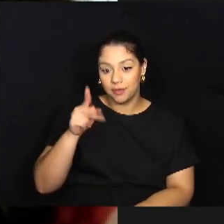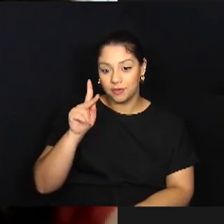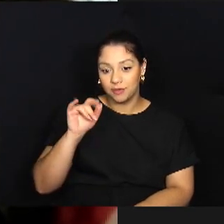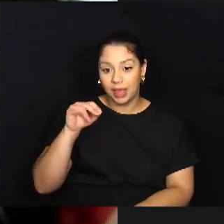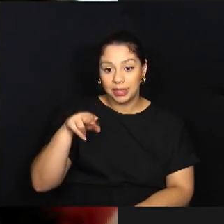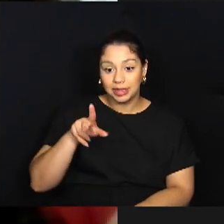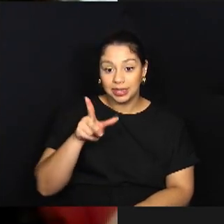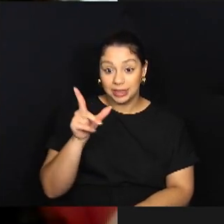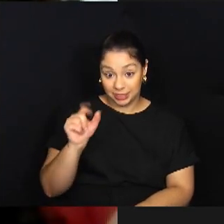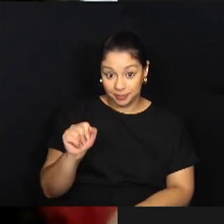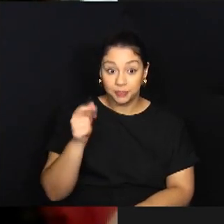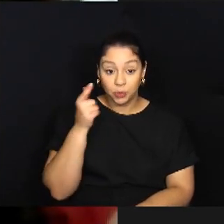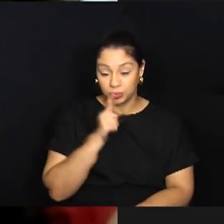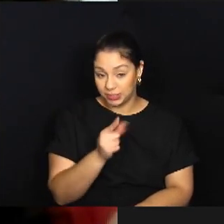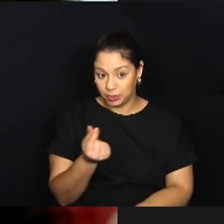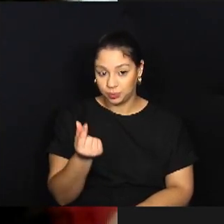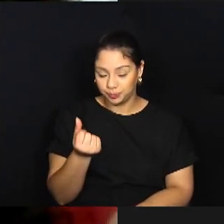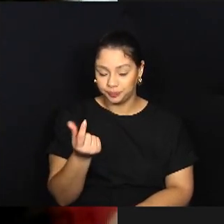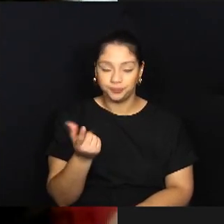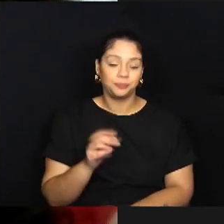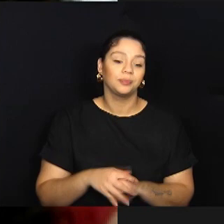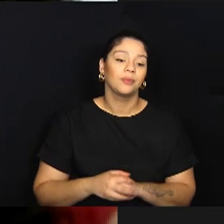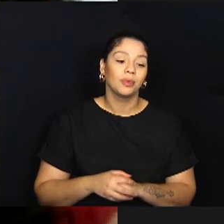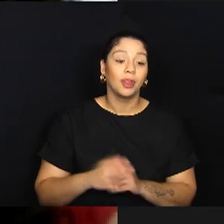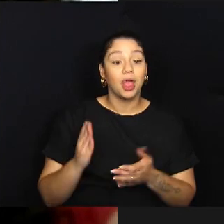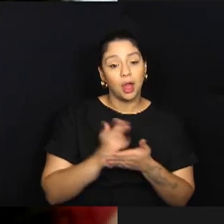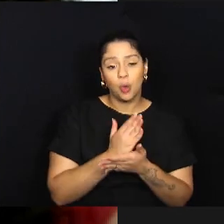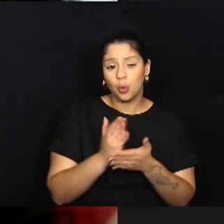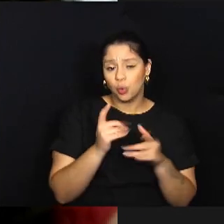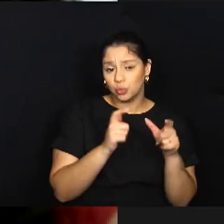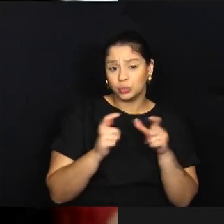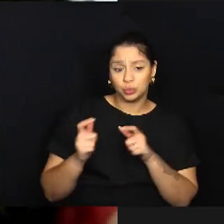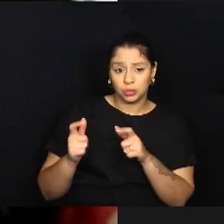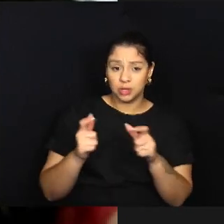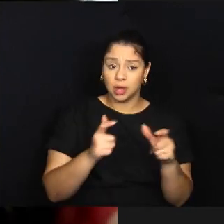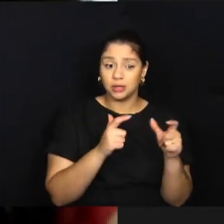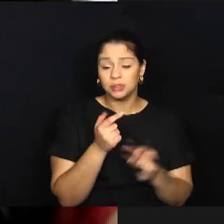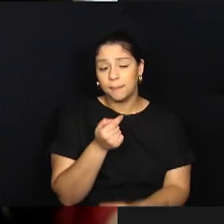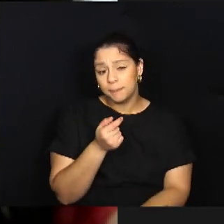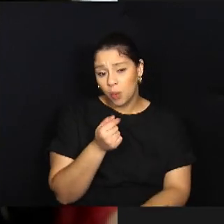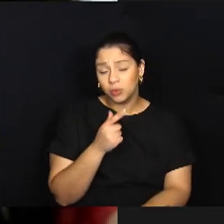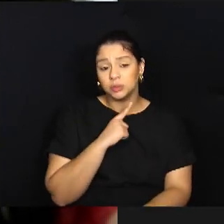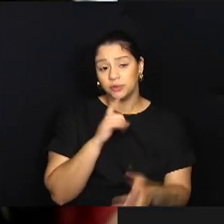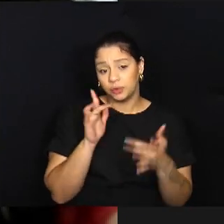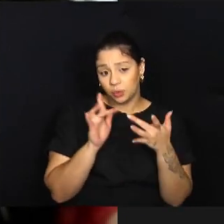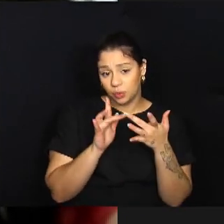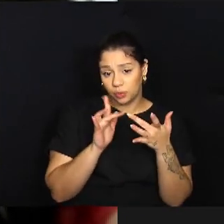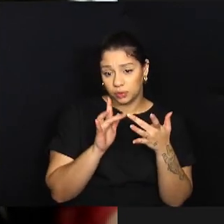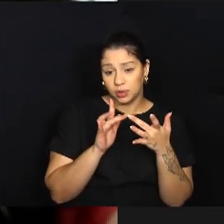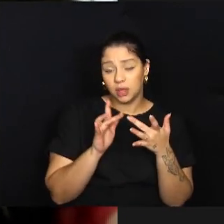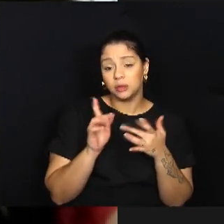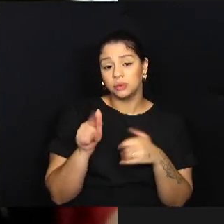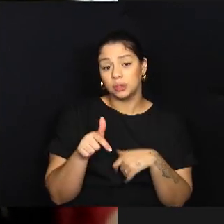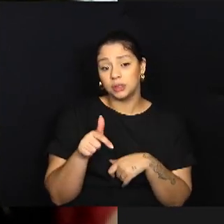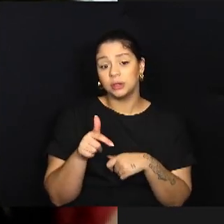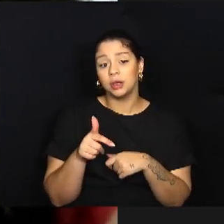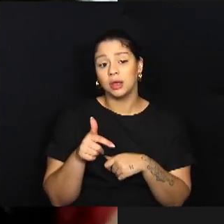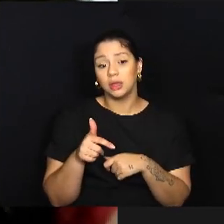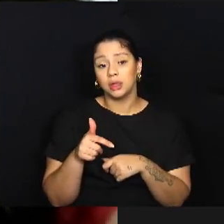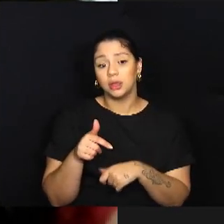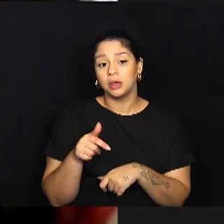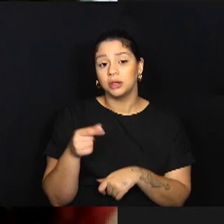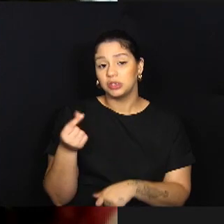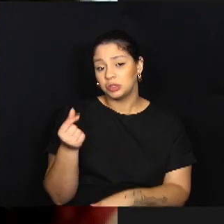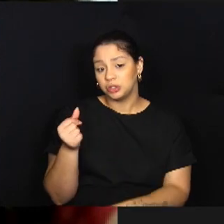da despesa. Alguns lugares, poucos, que a gente fez algum contato, a gente conseguiu ou isenção, a gente